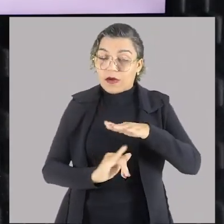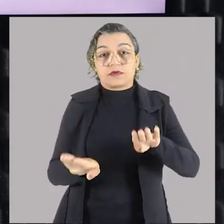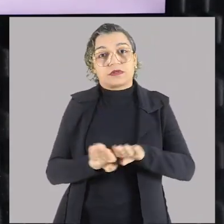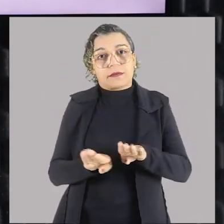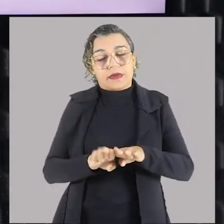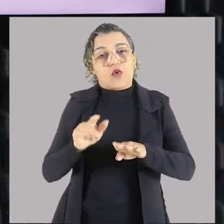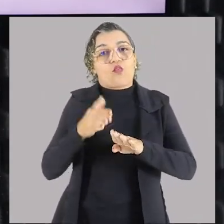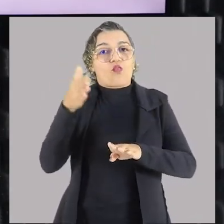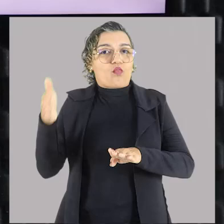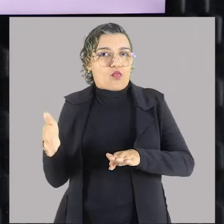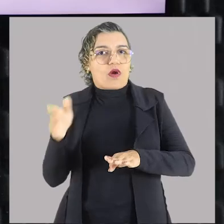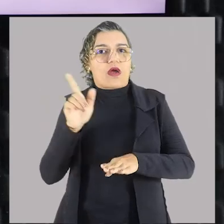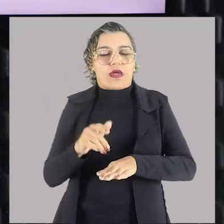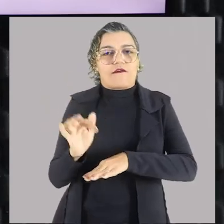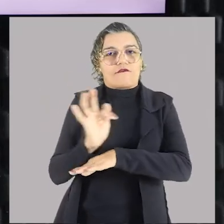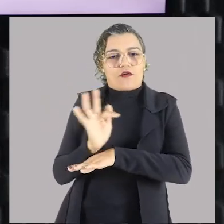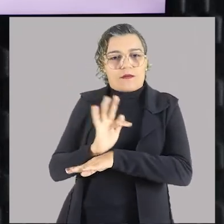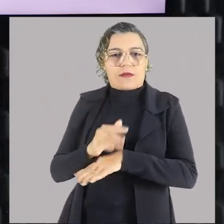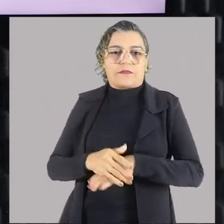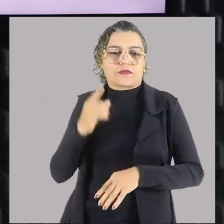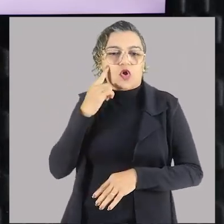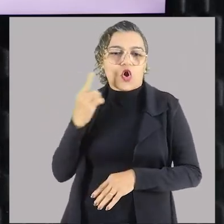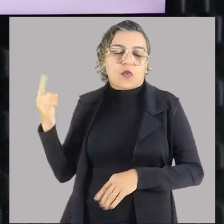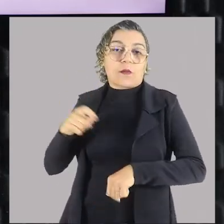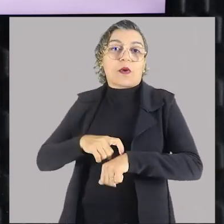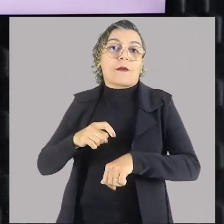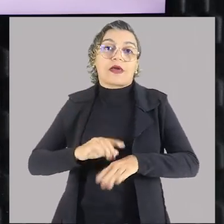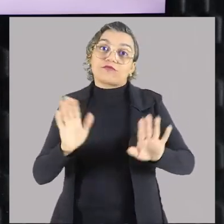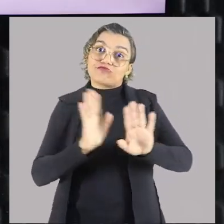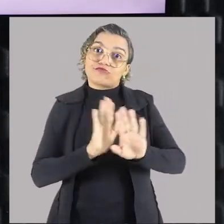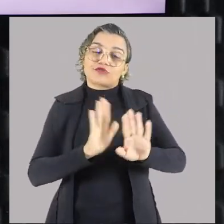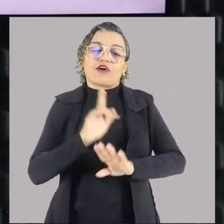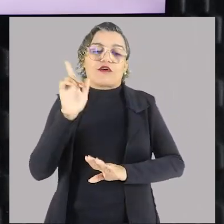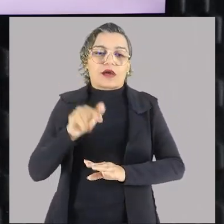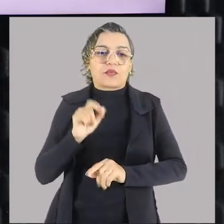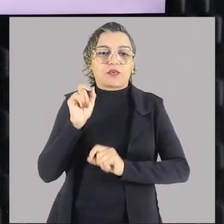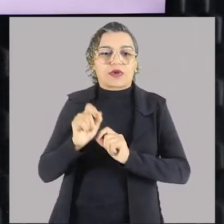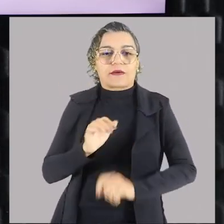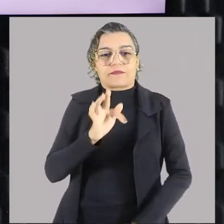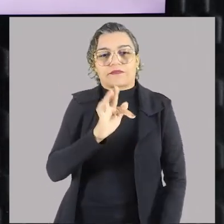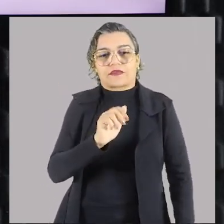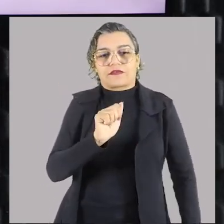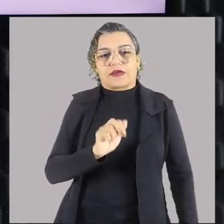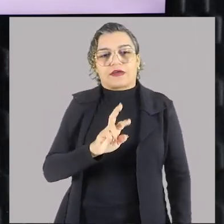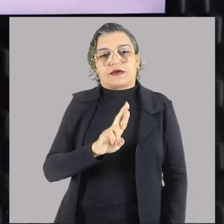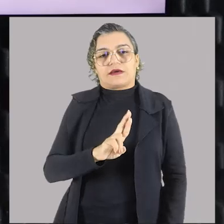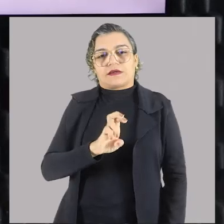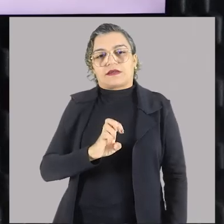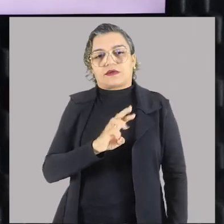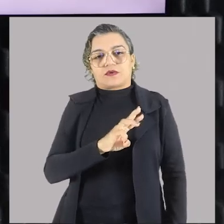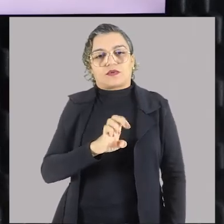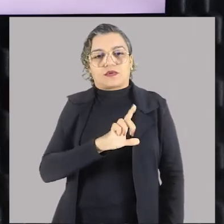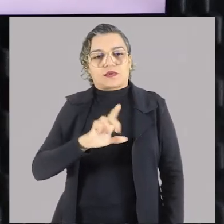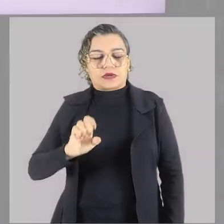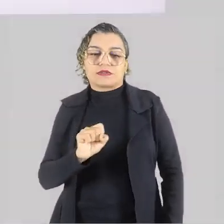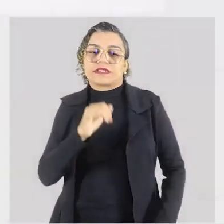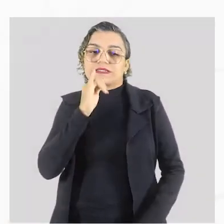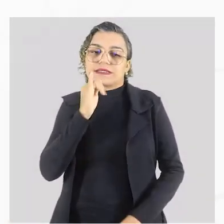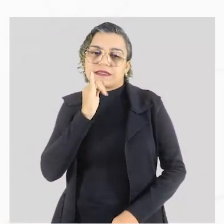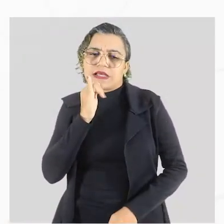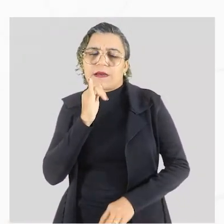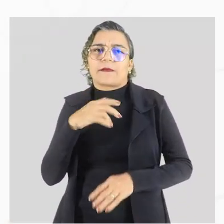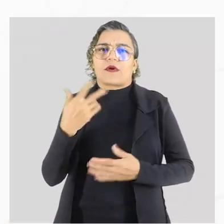as despedidas. Farewell é o tipo de comunicação que você usa quando você vai sair de um local, quando